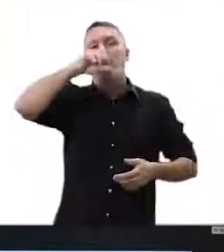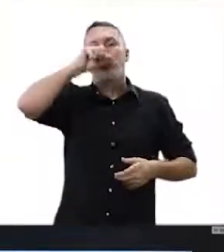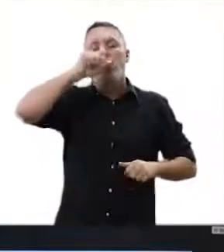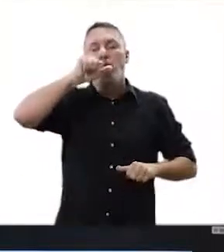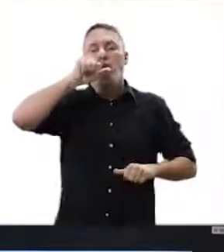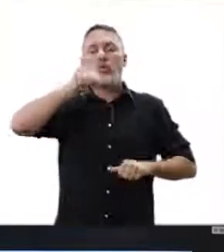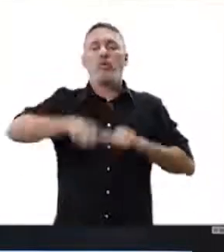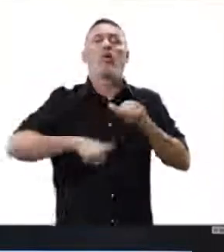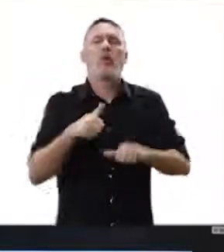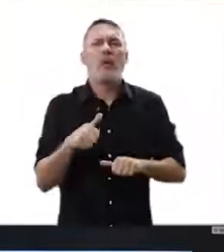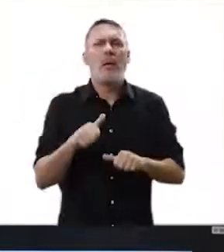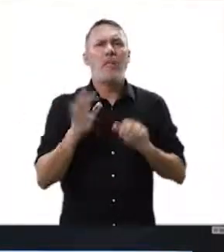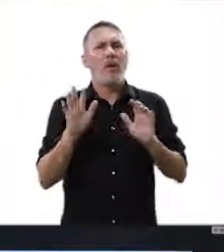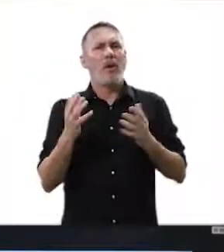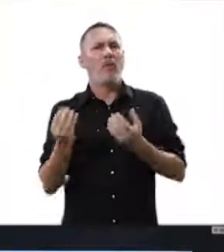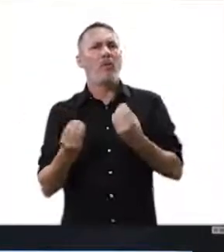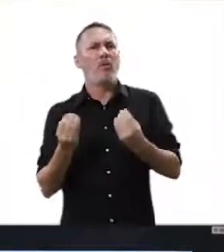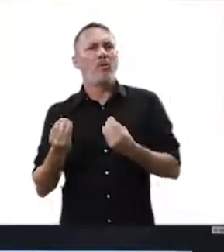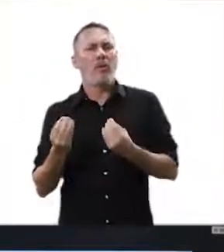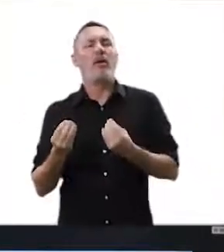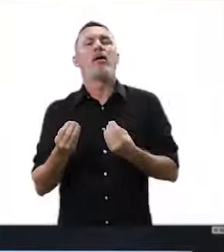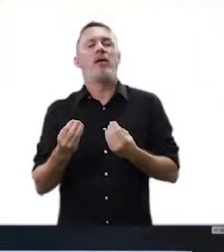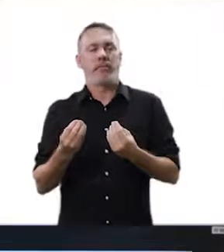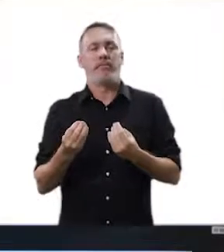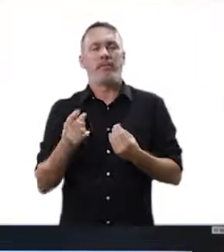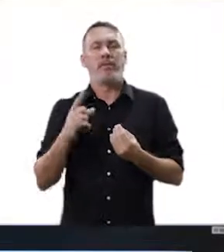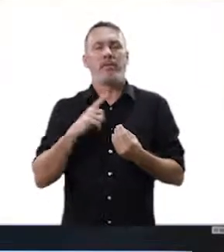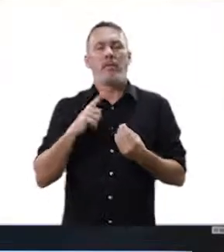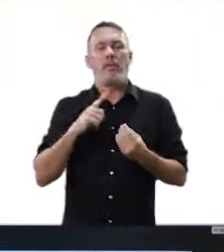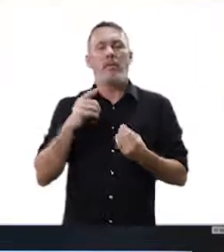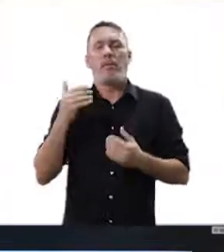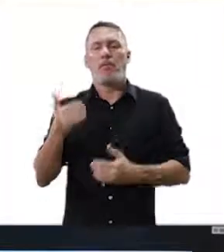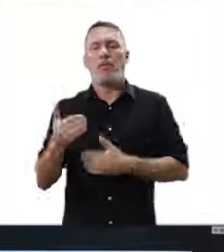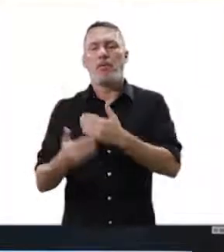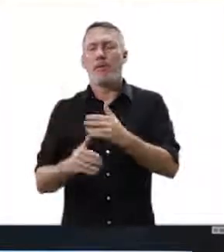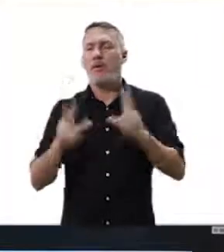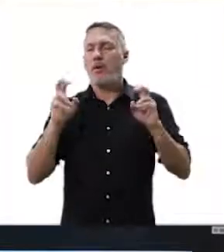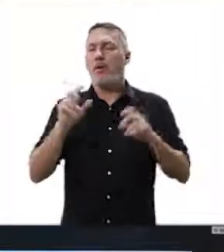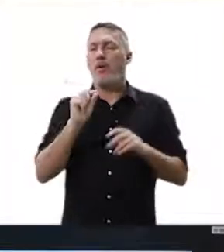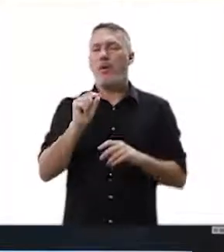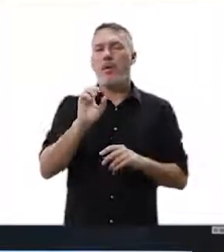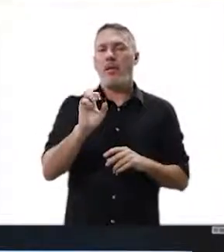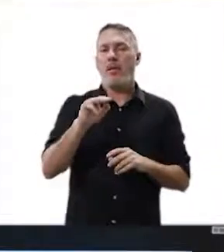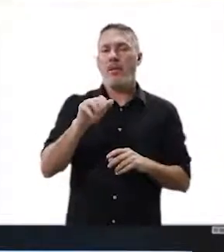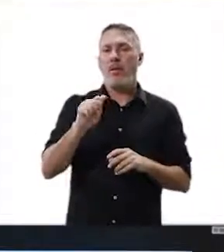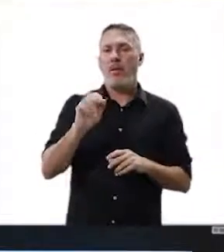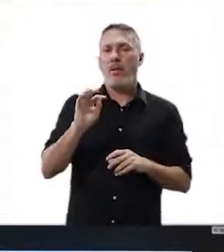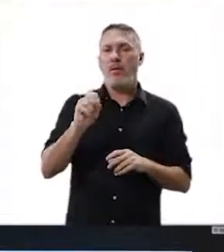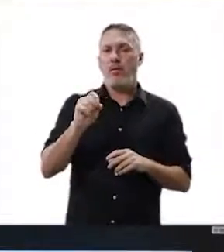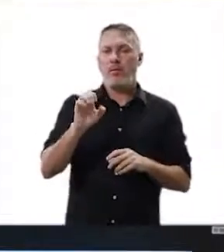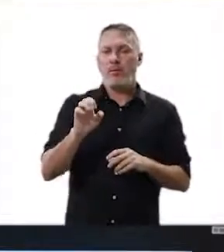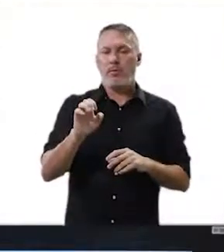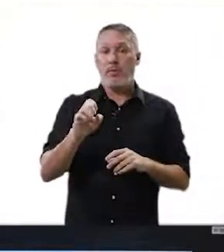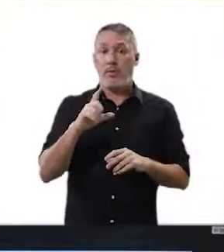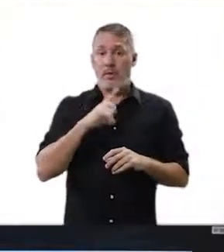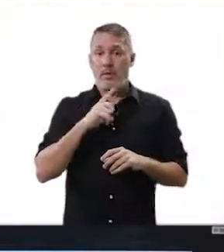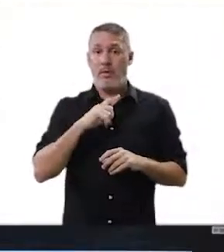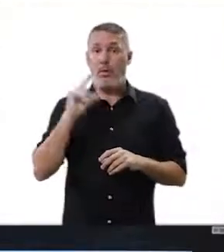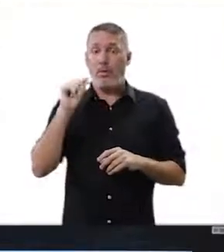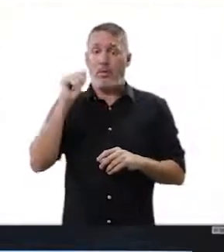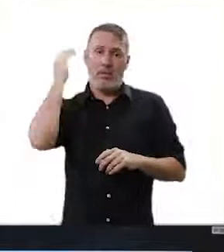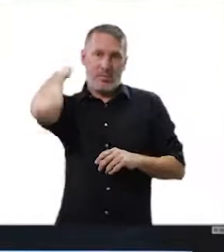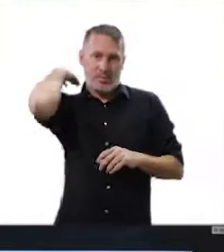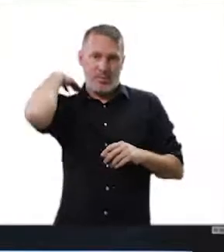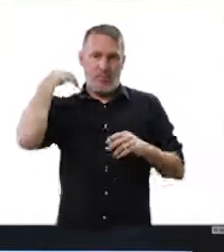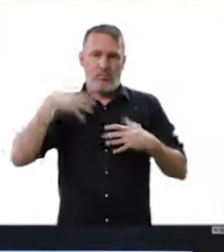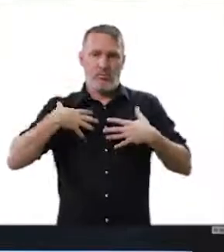estão cheios de oxigênio? Eles passam esse oxigênio para o capilar sanguíneo. O capilar sanguíneo não está cheio de